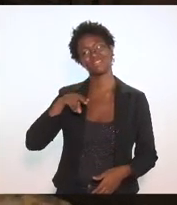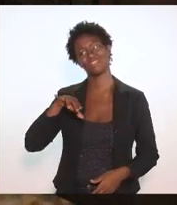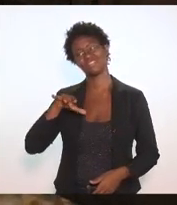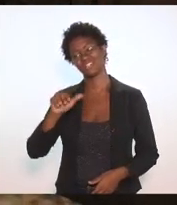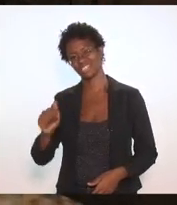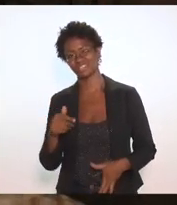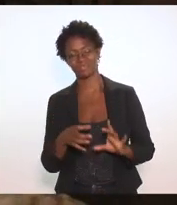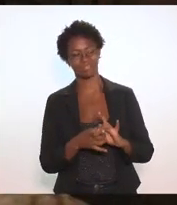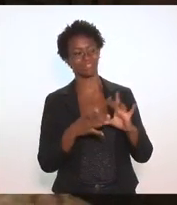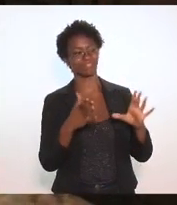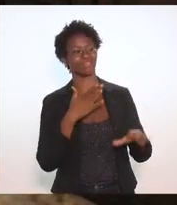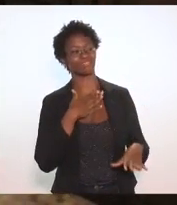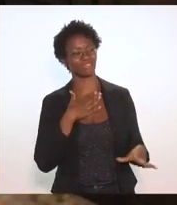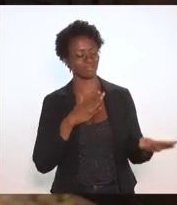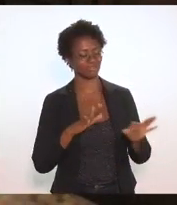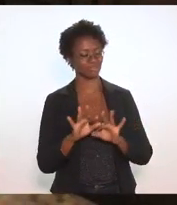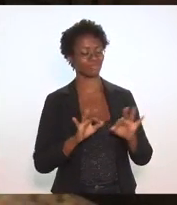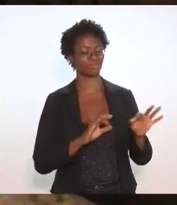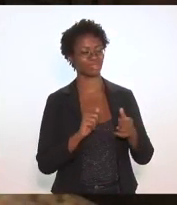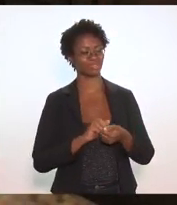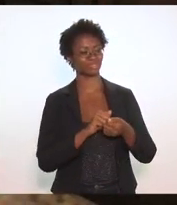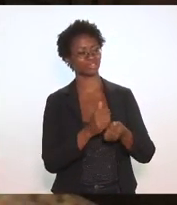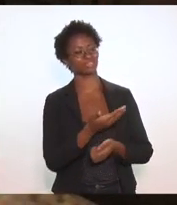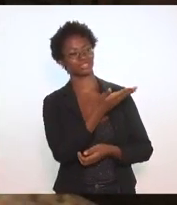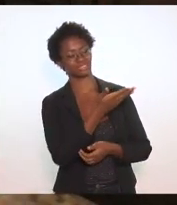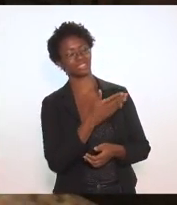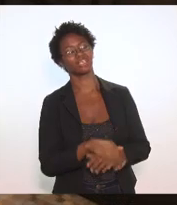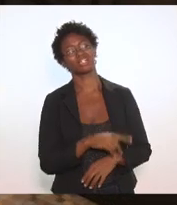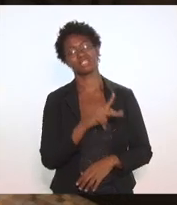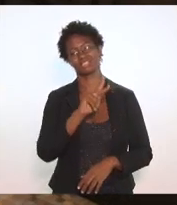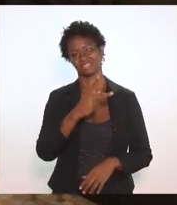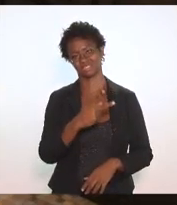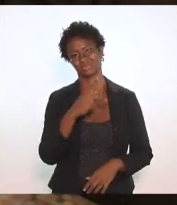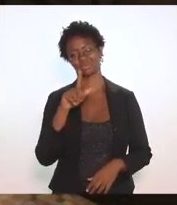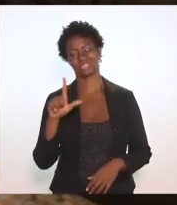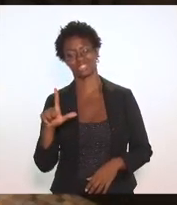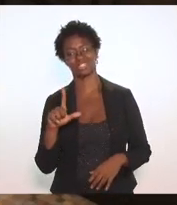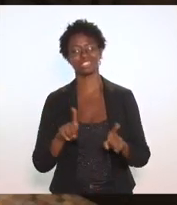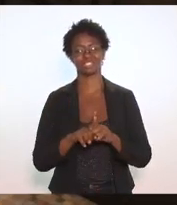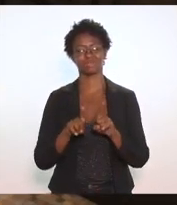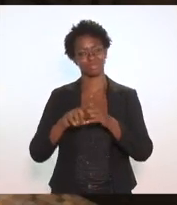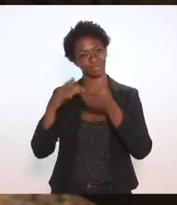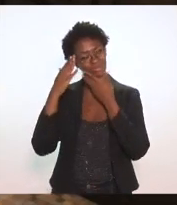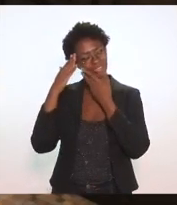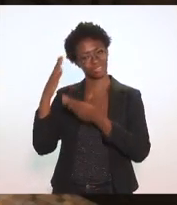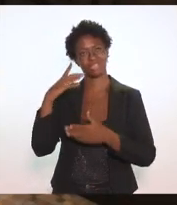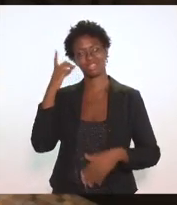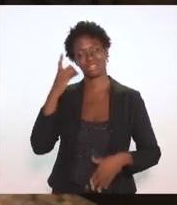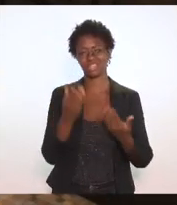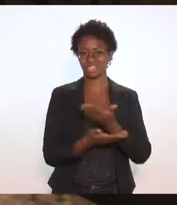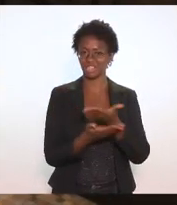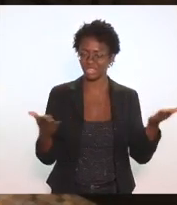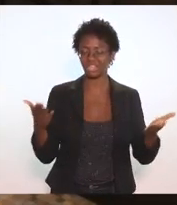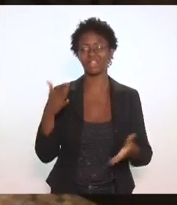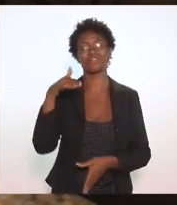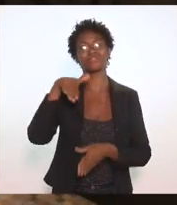por me permitir construir com ela esse projeto, agradecer aos deputados e deputadas que